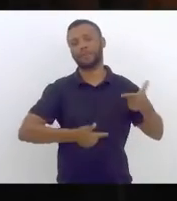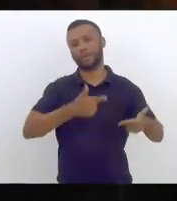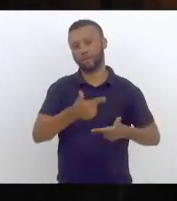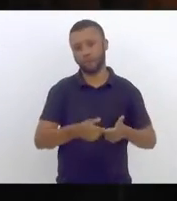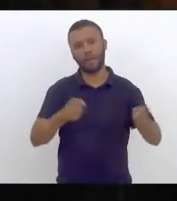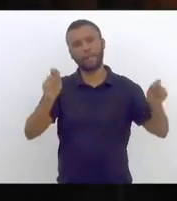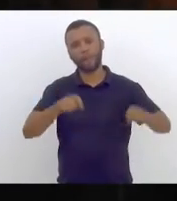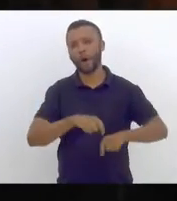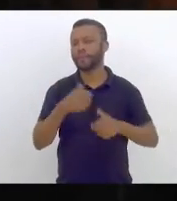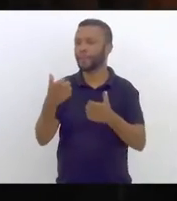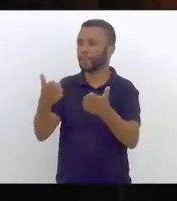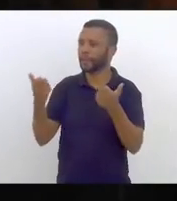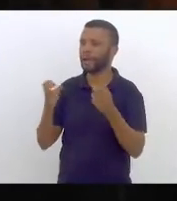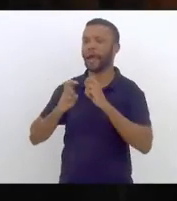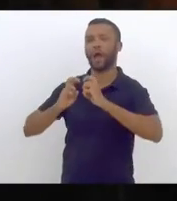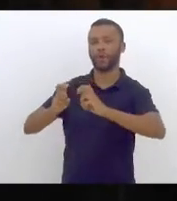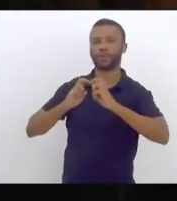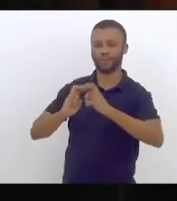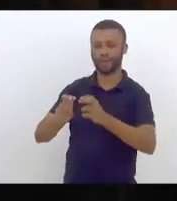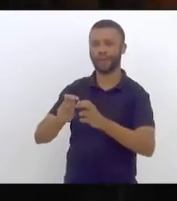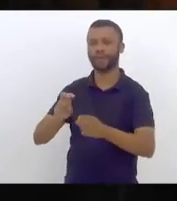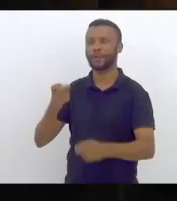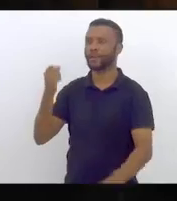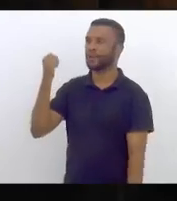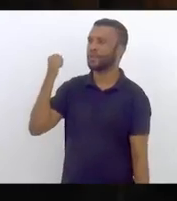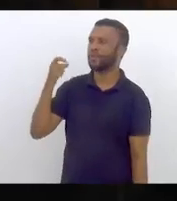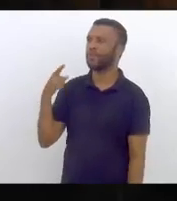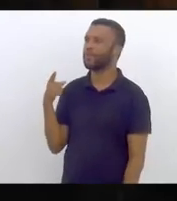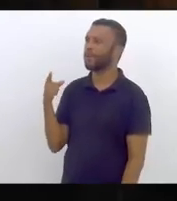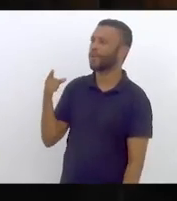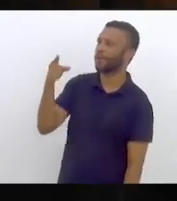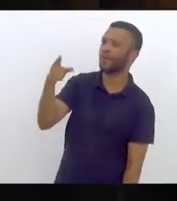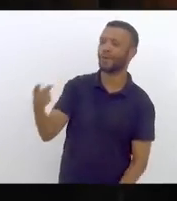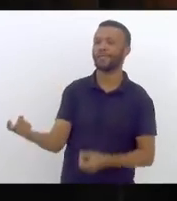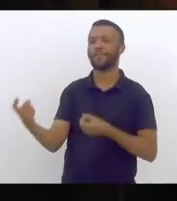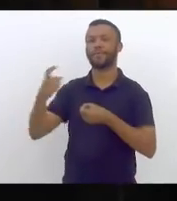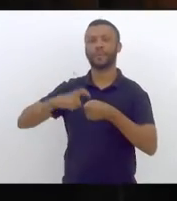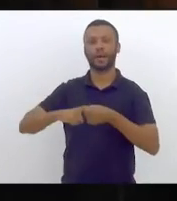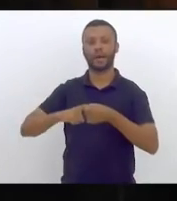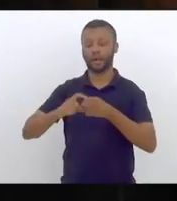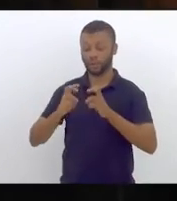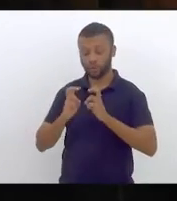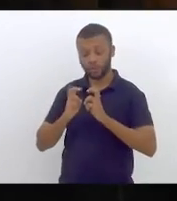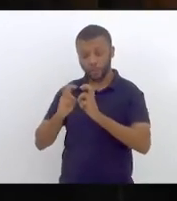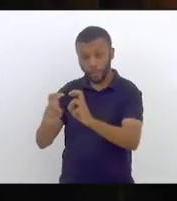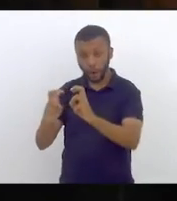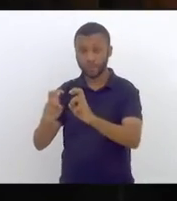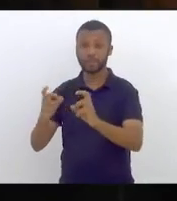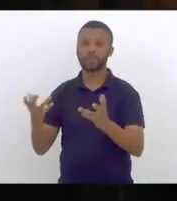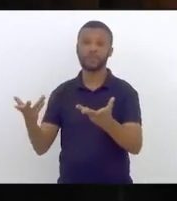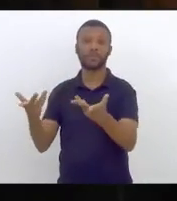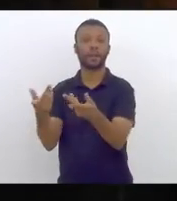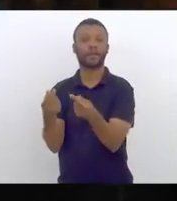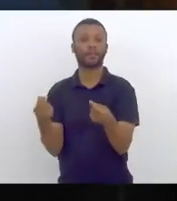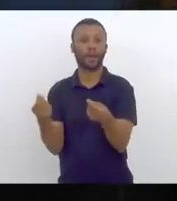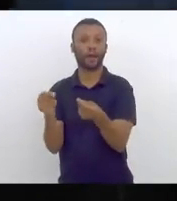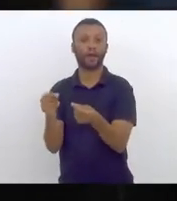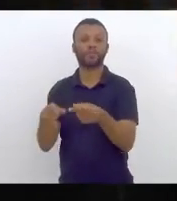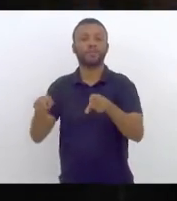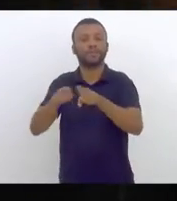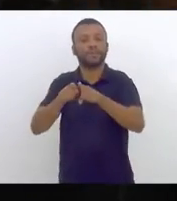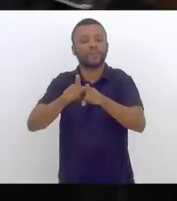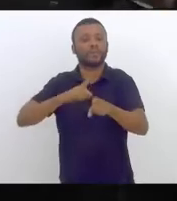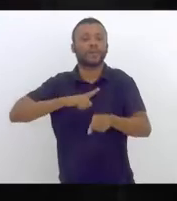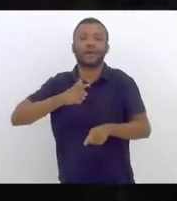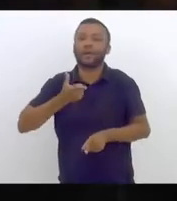possa efetivamente ir e vir com um transporte de qualidade, que tenha também no seu preço, no